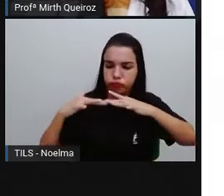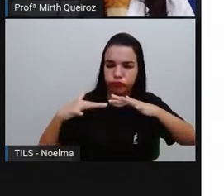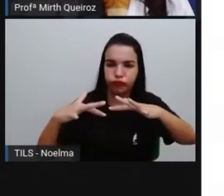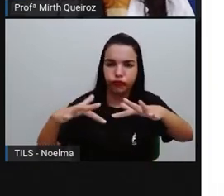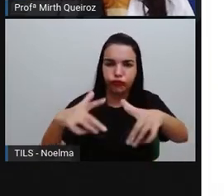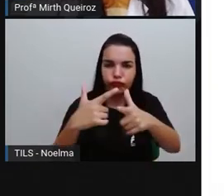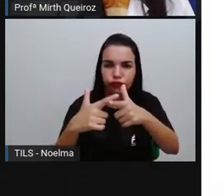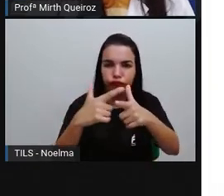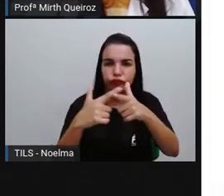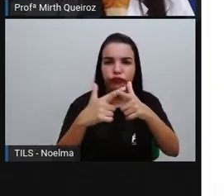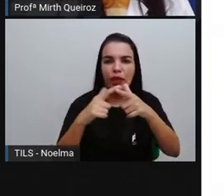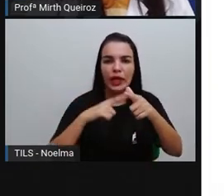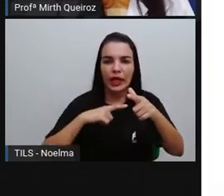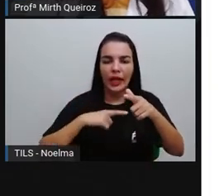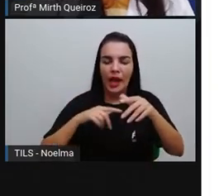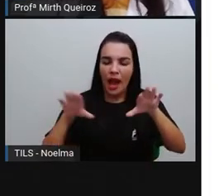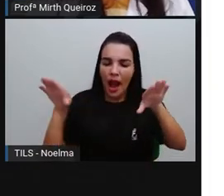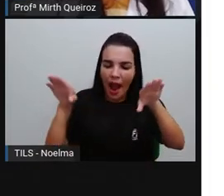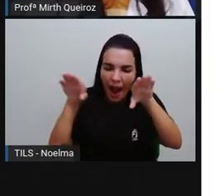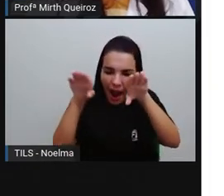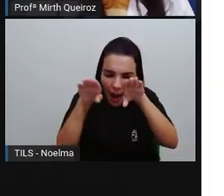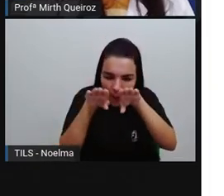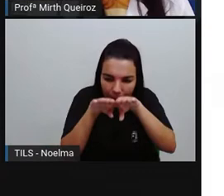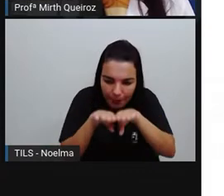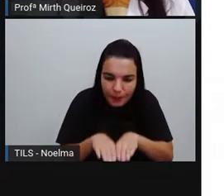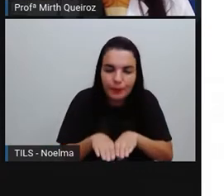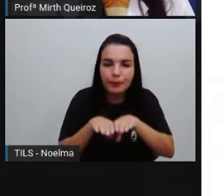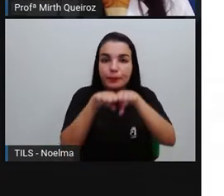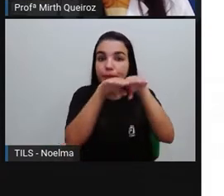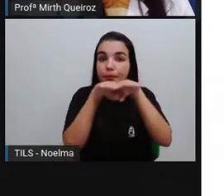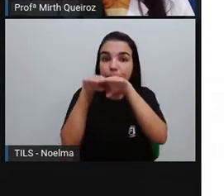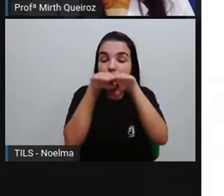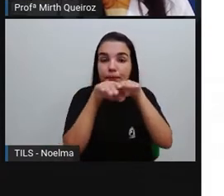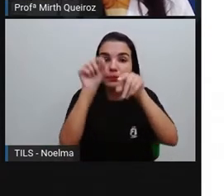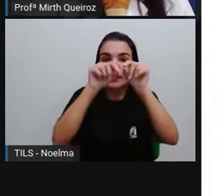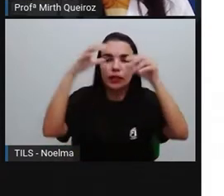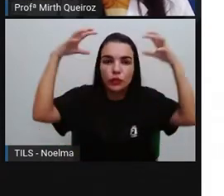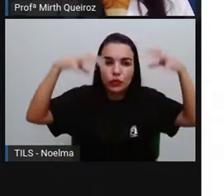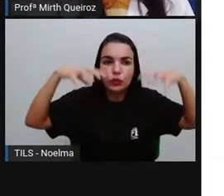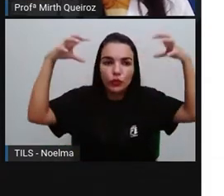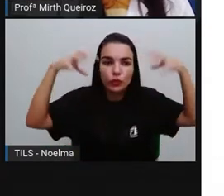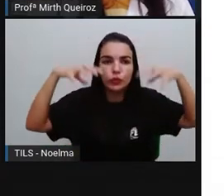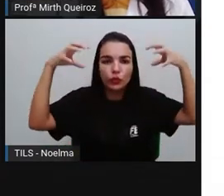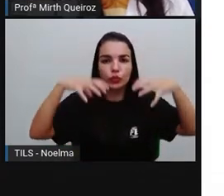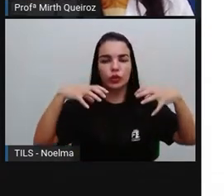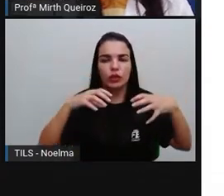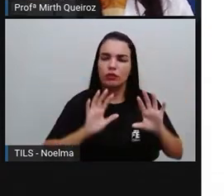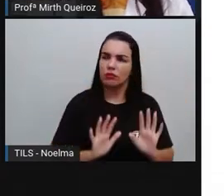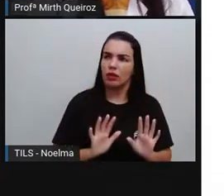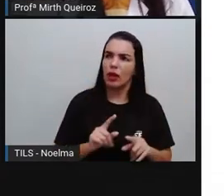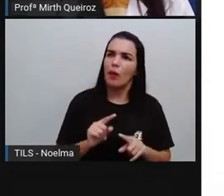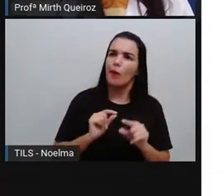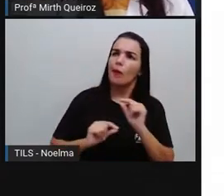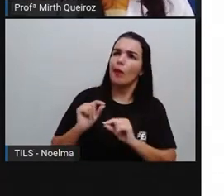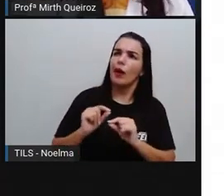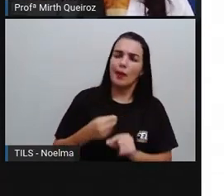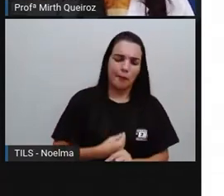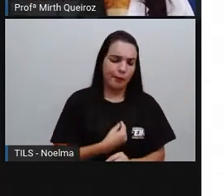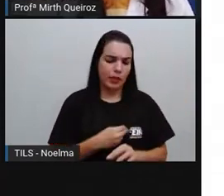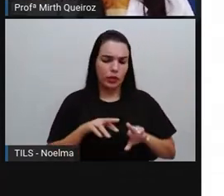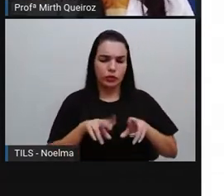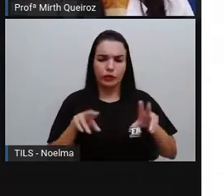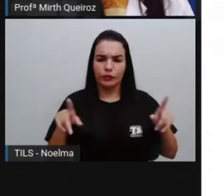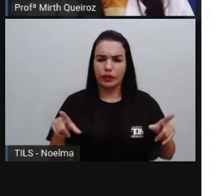alteração no volume de chuvas, né? O que que tem a ver a biodiversidade aí com